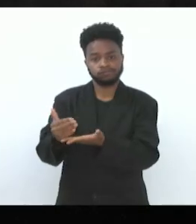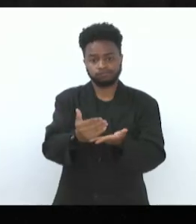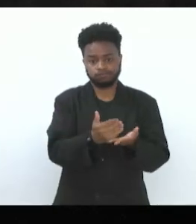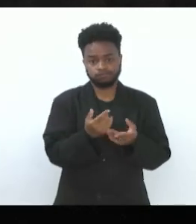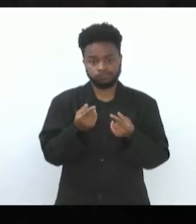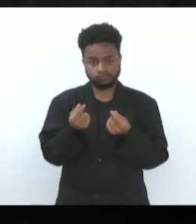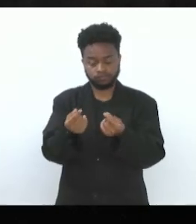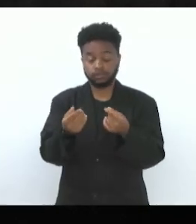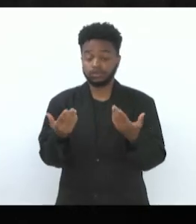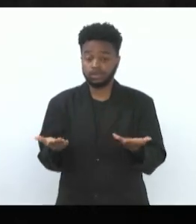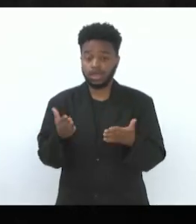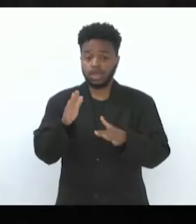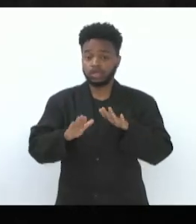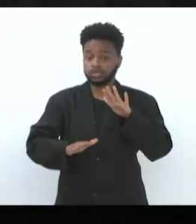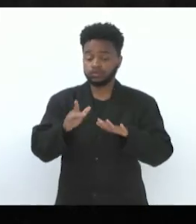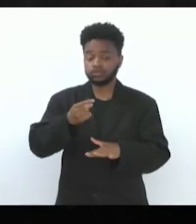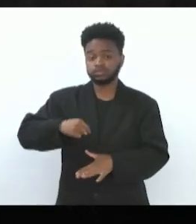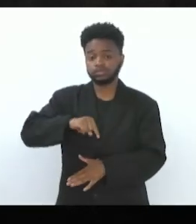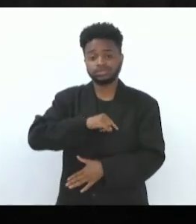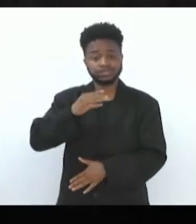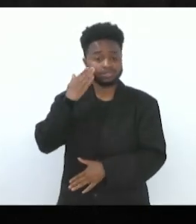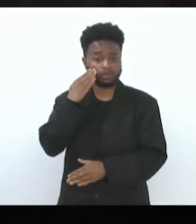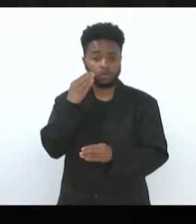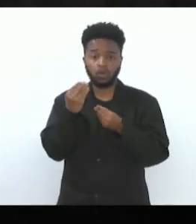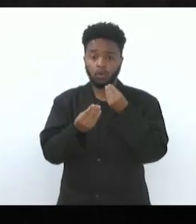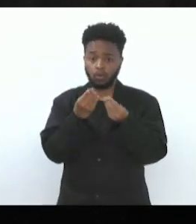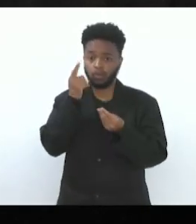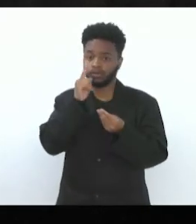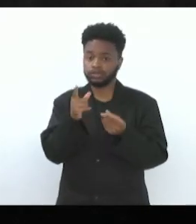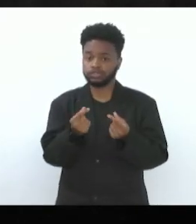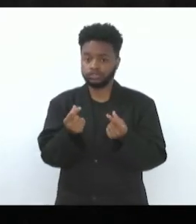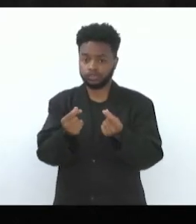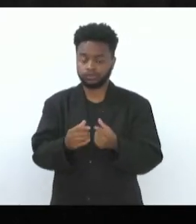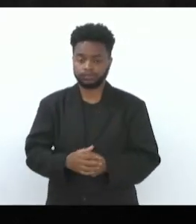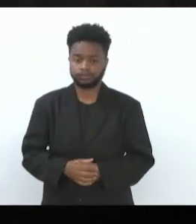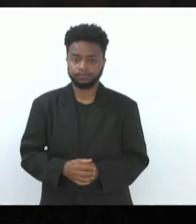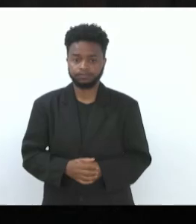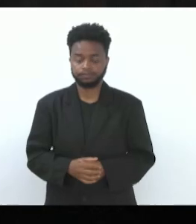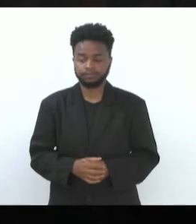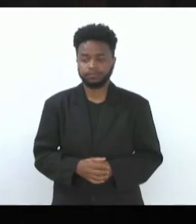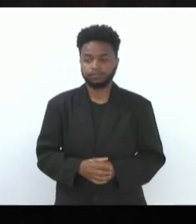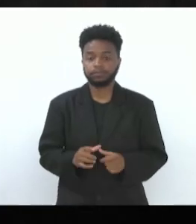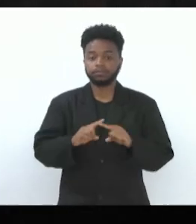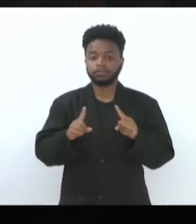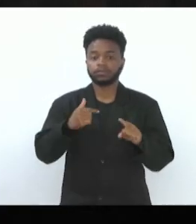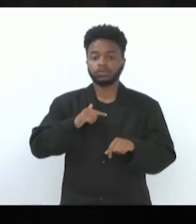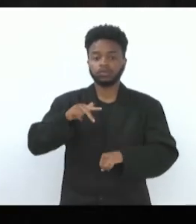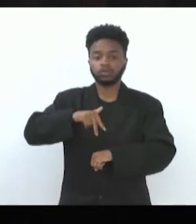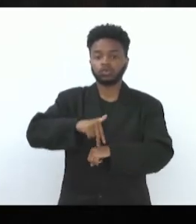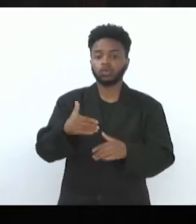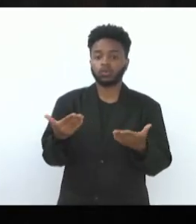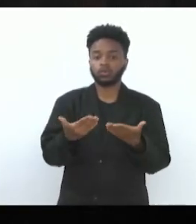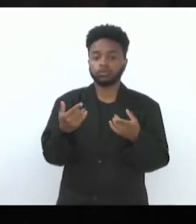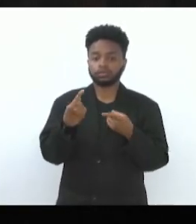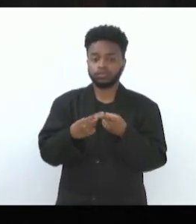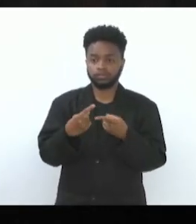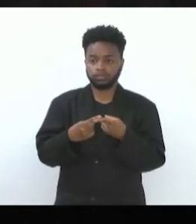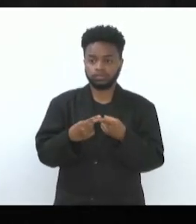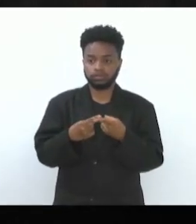E, por muitas vezes, nós sabemos de que forma esses recursos entram. Mas o que me trouxe hoje aqui à tona é que nós